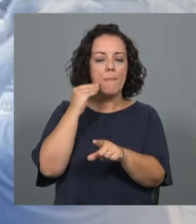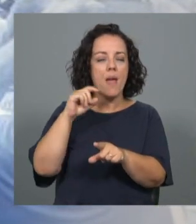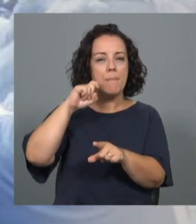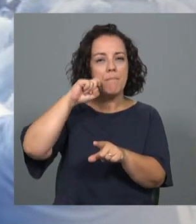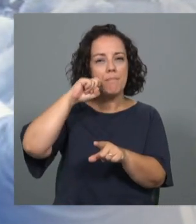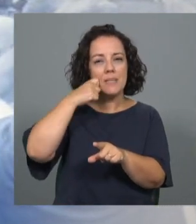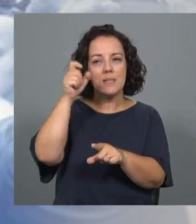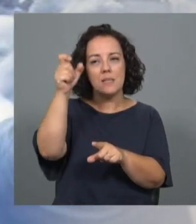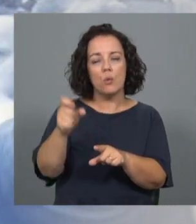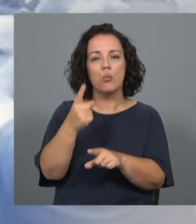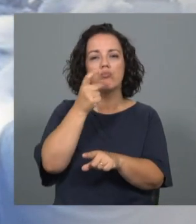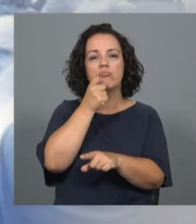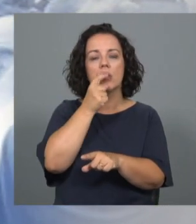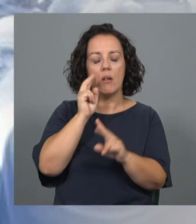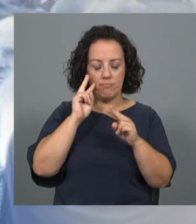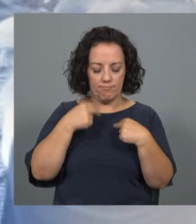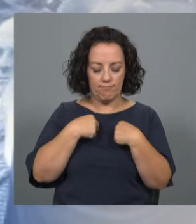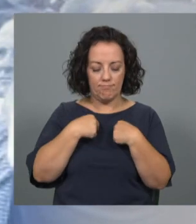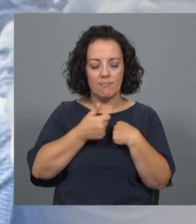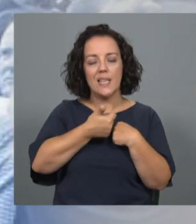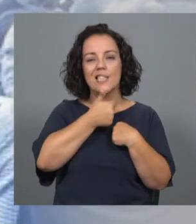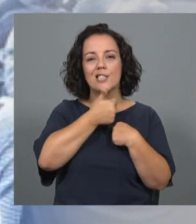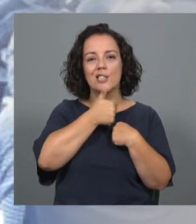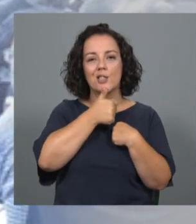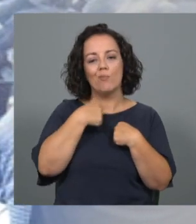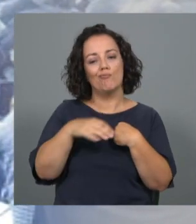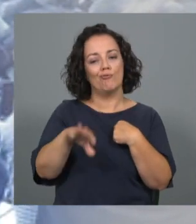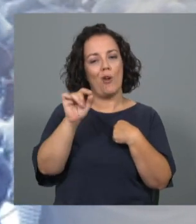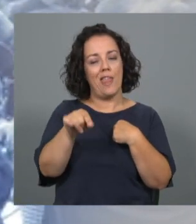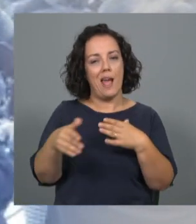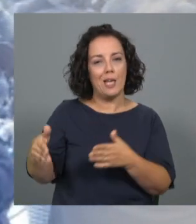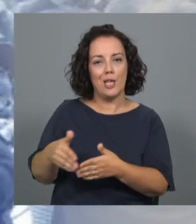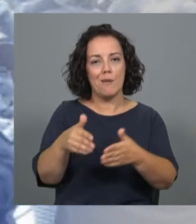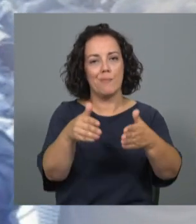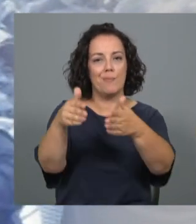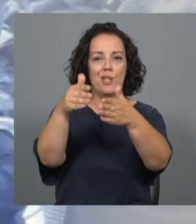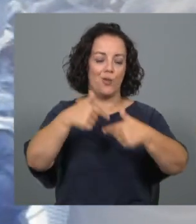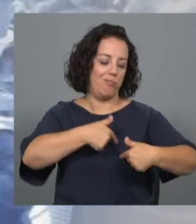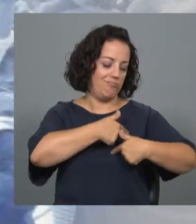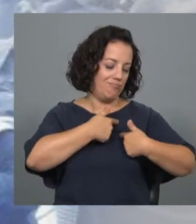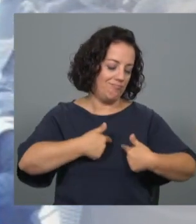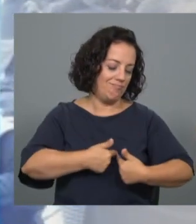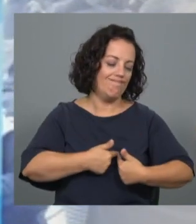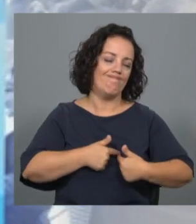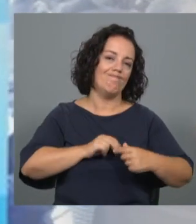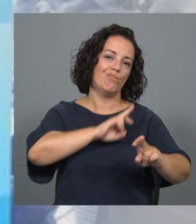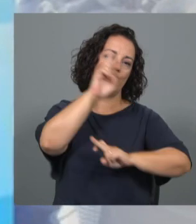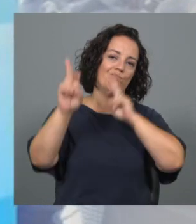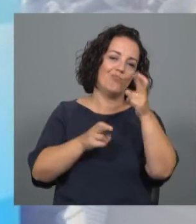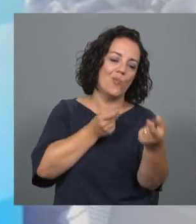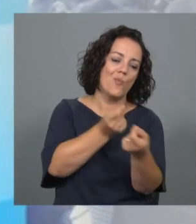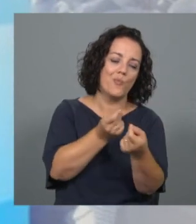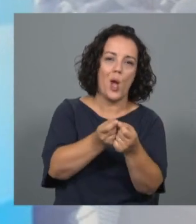dia quando vocacionalmente se decidiu também por este caminho da missão, de ir junto dos povos,